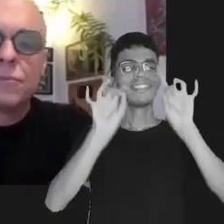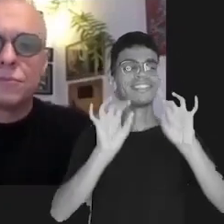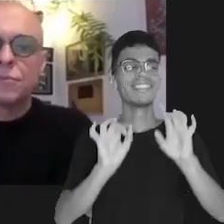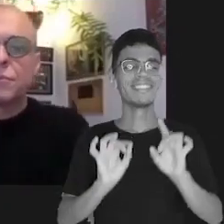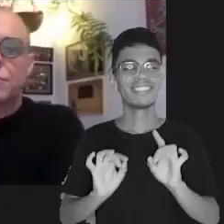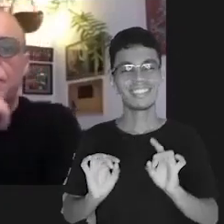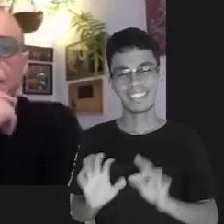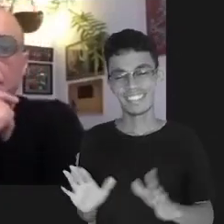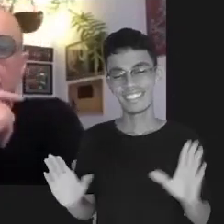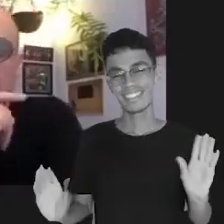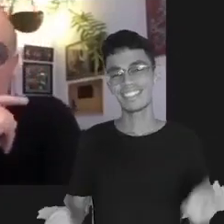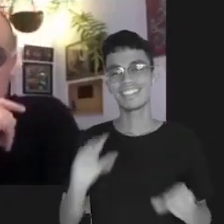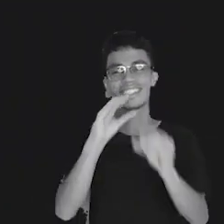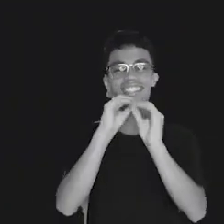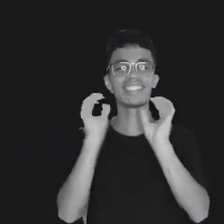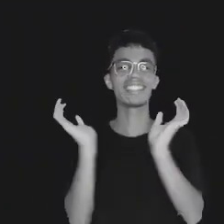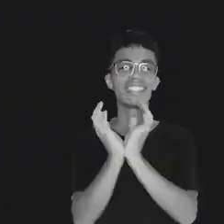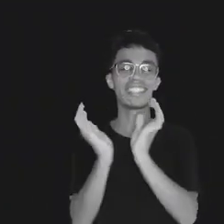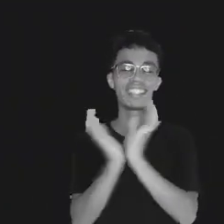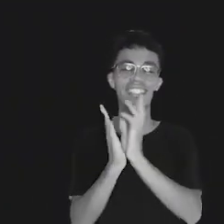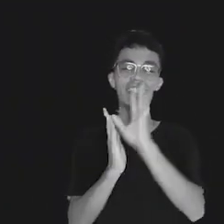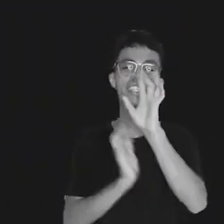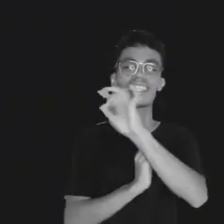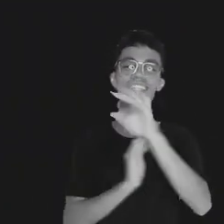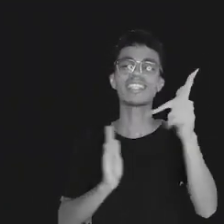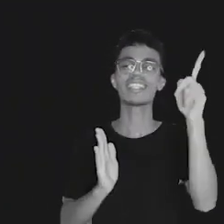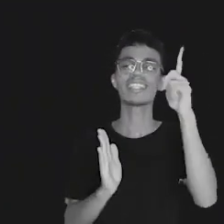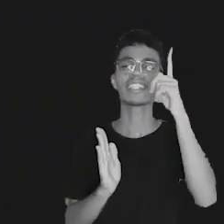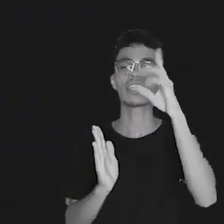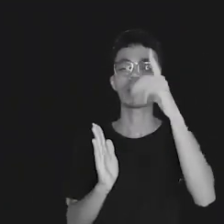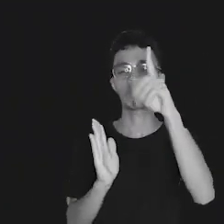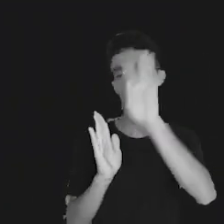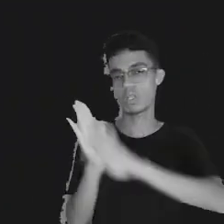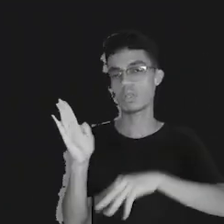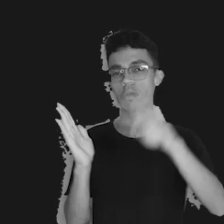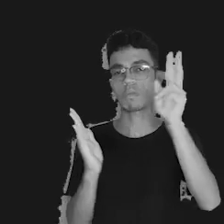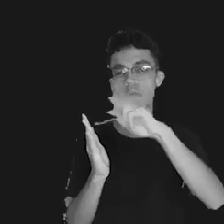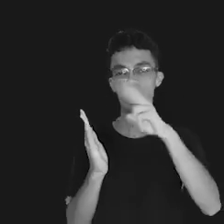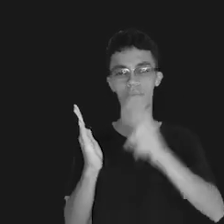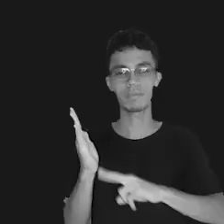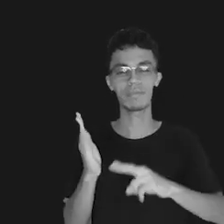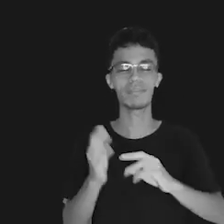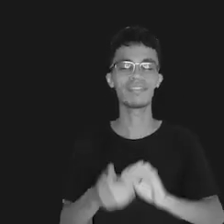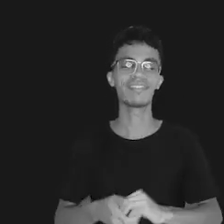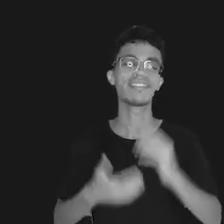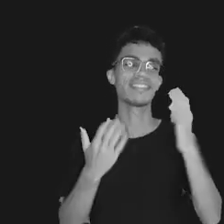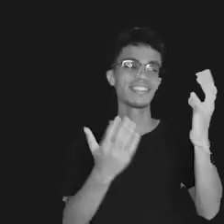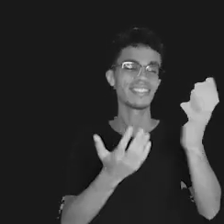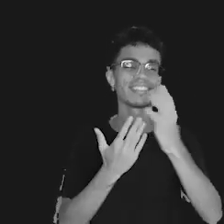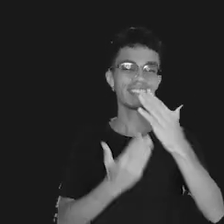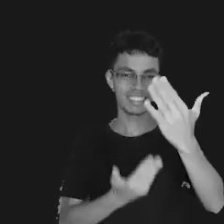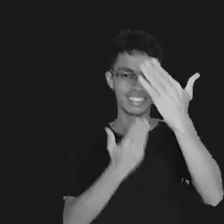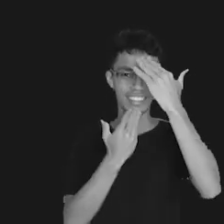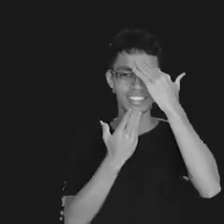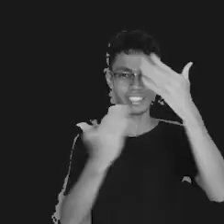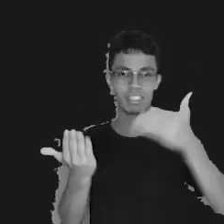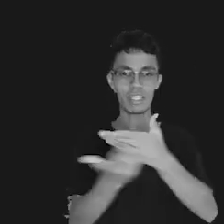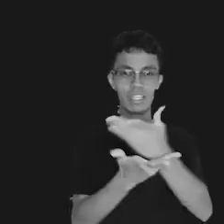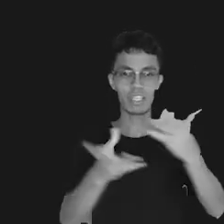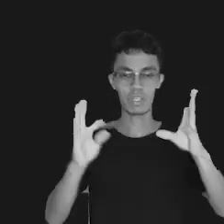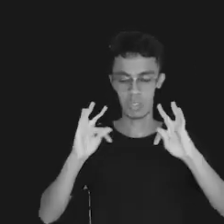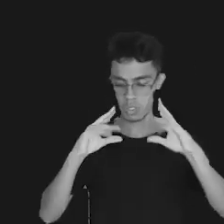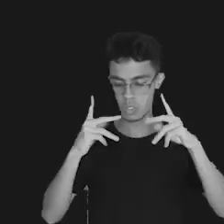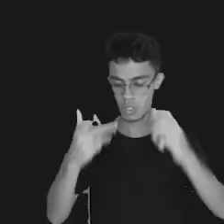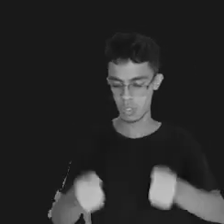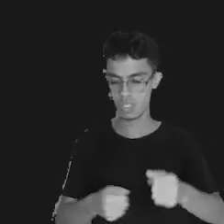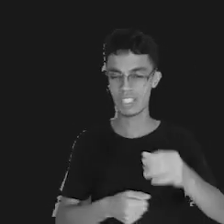para completar o elenco de cada leitura, né? Eu quero agradecer a presença de todos, Cacá Toledo,